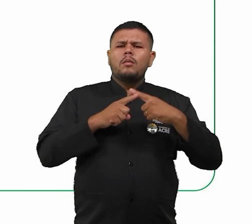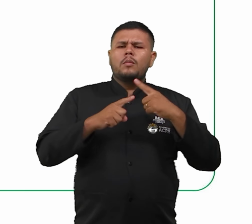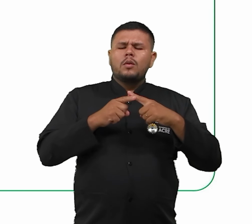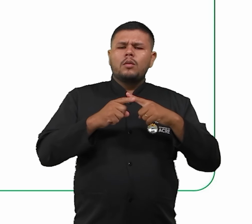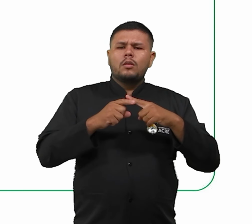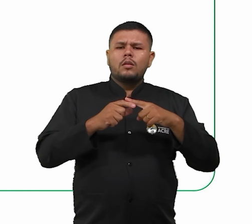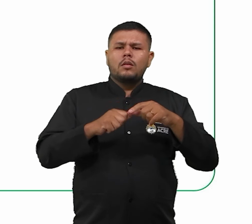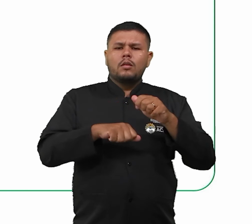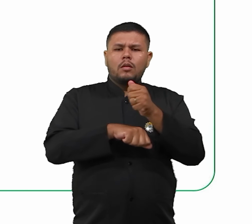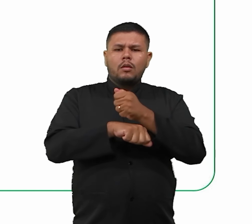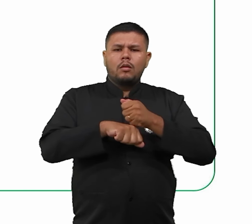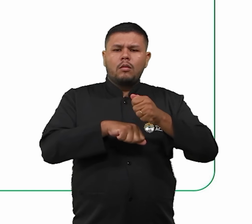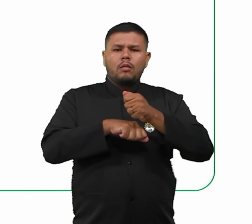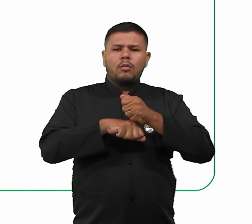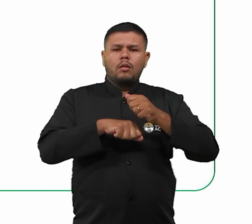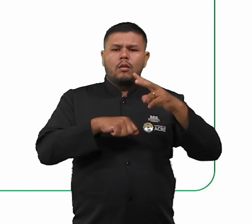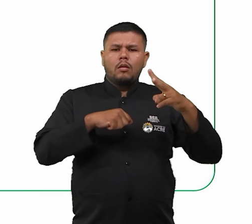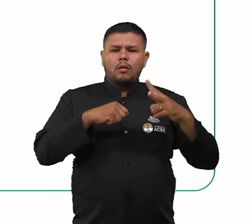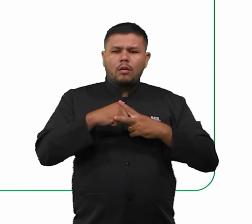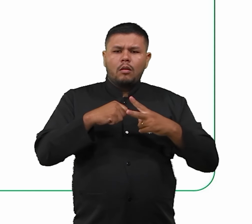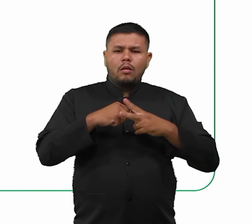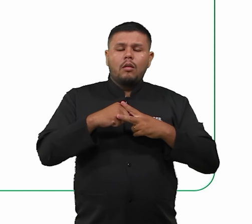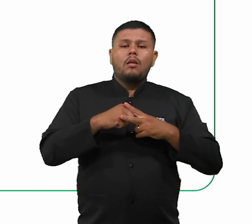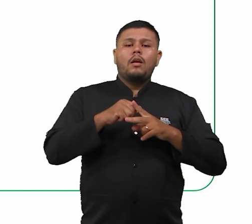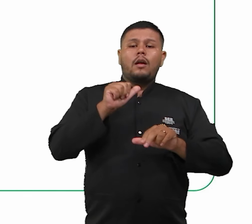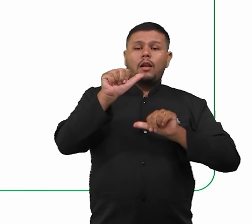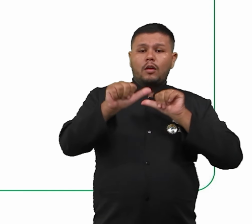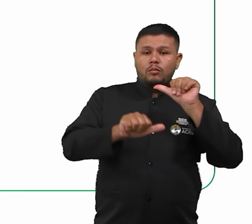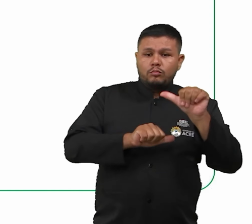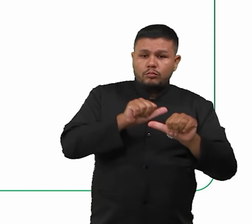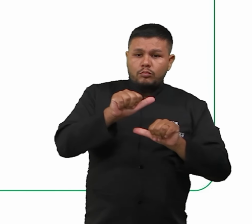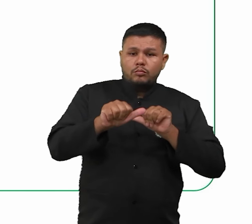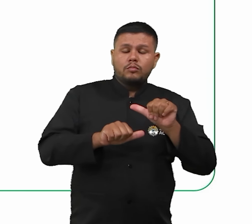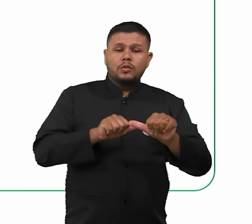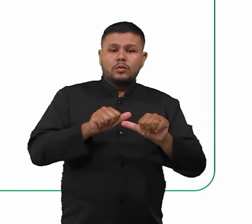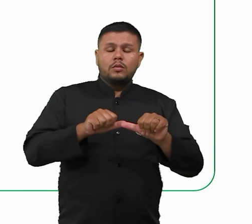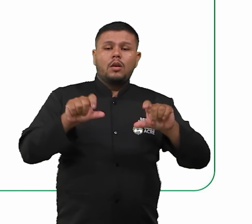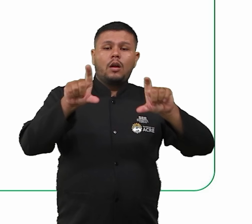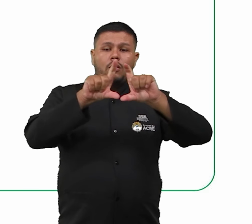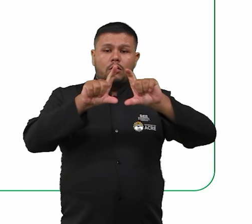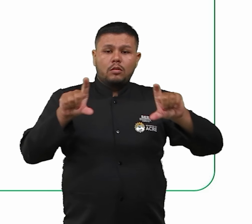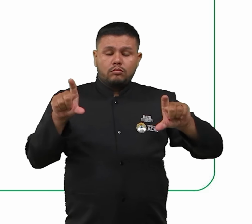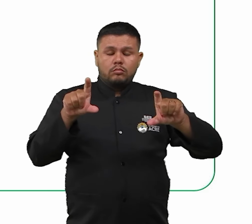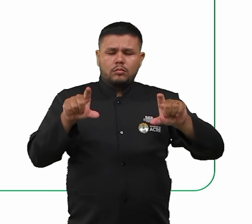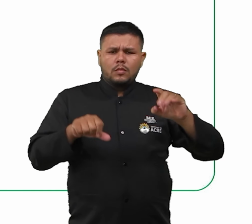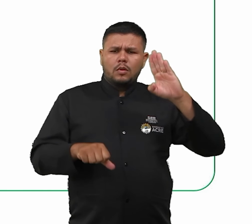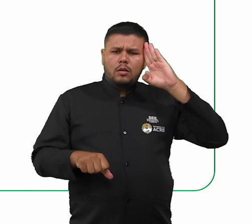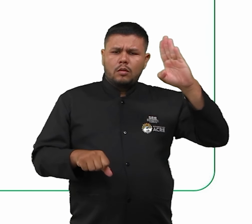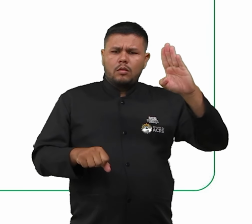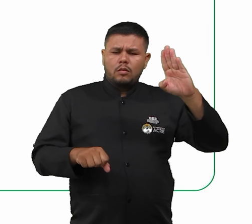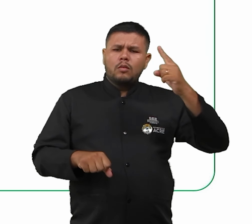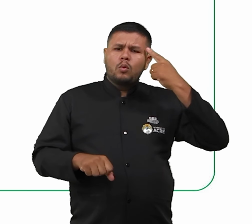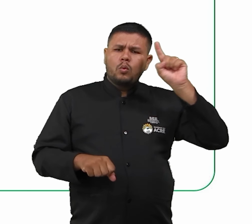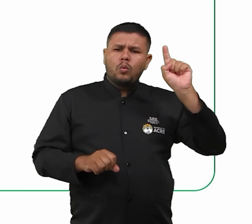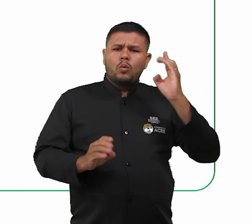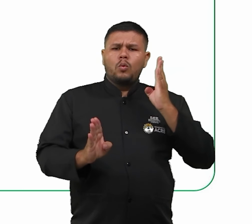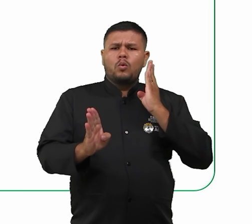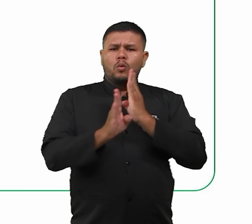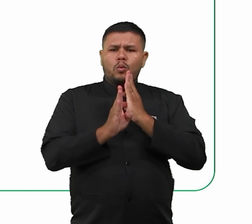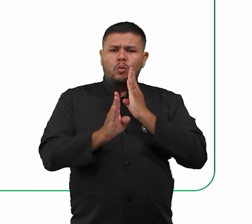adverbial? Porque ela altera a circunstância da oração principal, trazendo uma ideia de causa, motivo